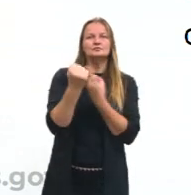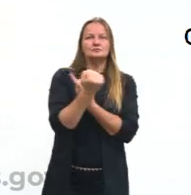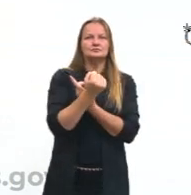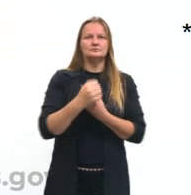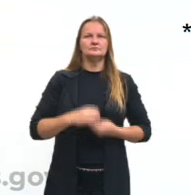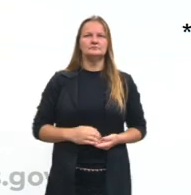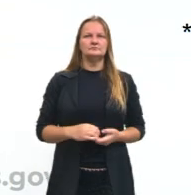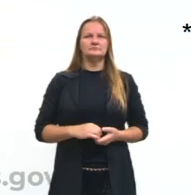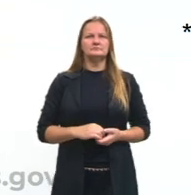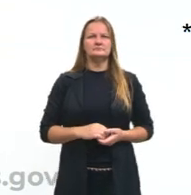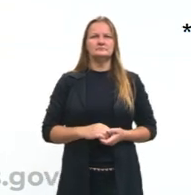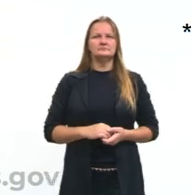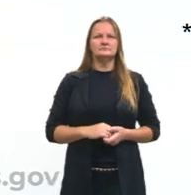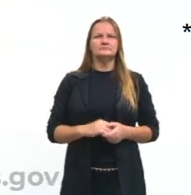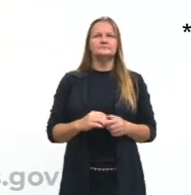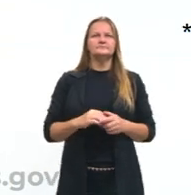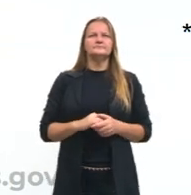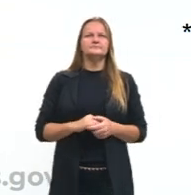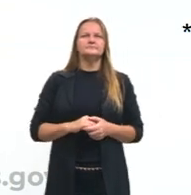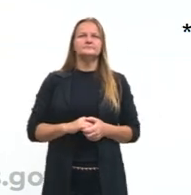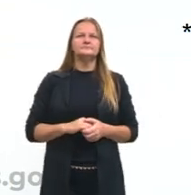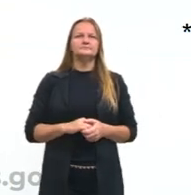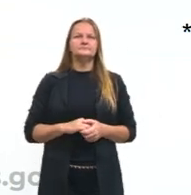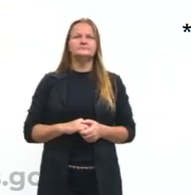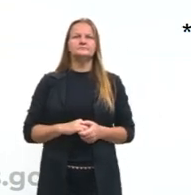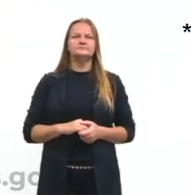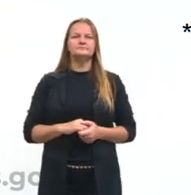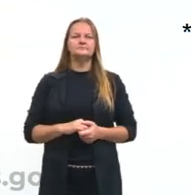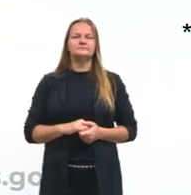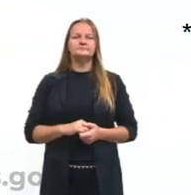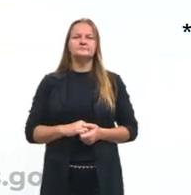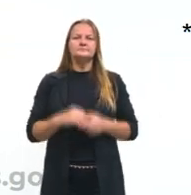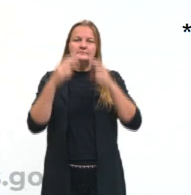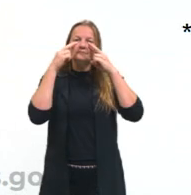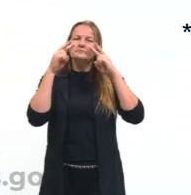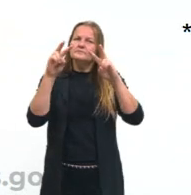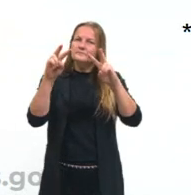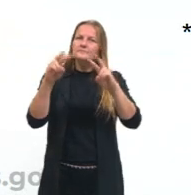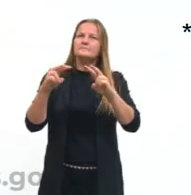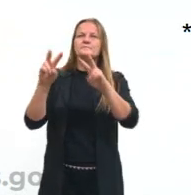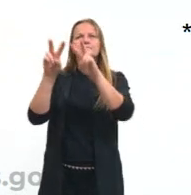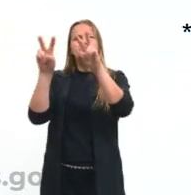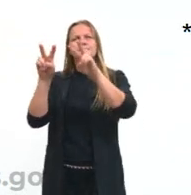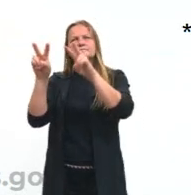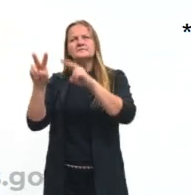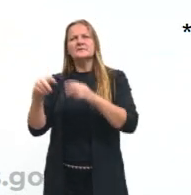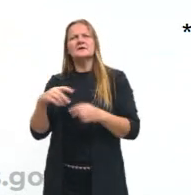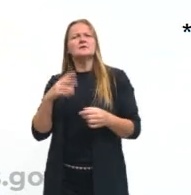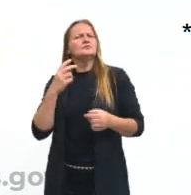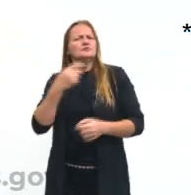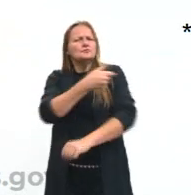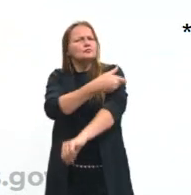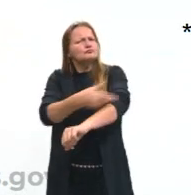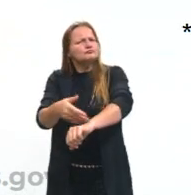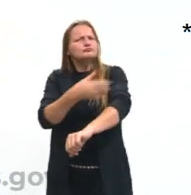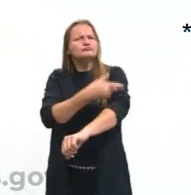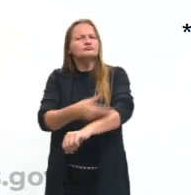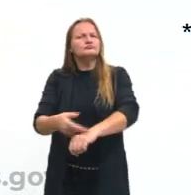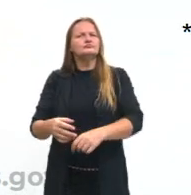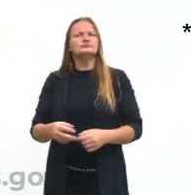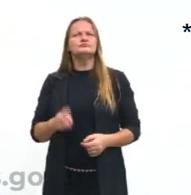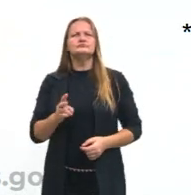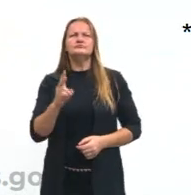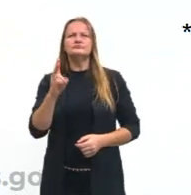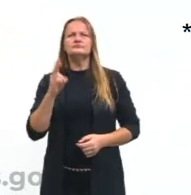então e olha só a e a assim como mente nessa que ver muito falado a